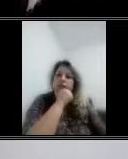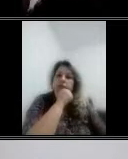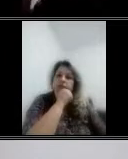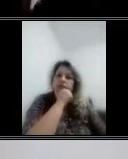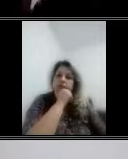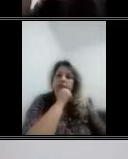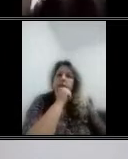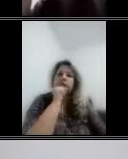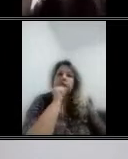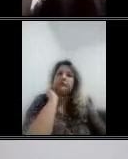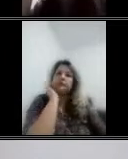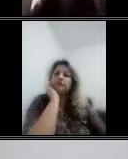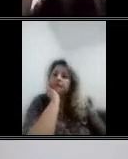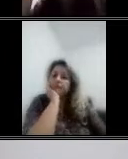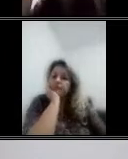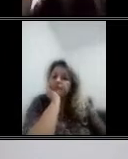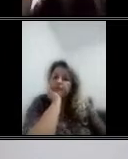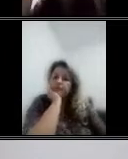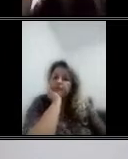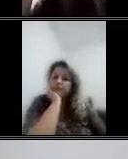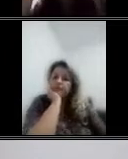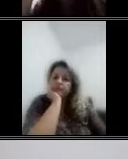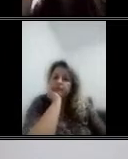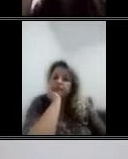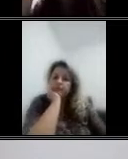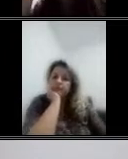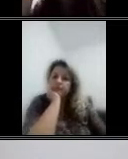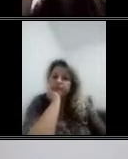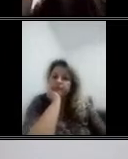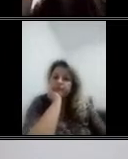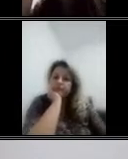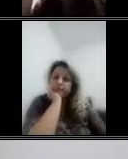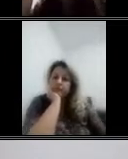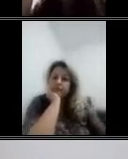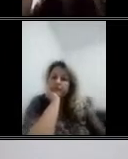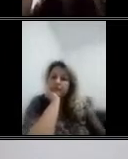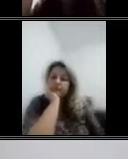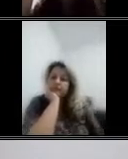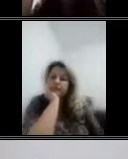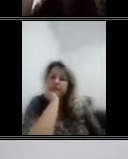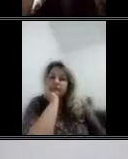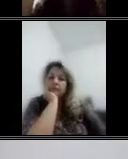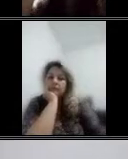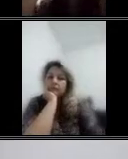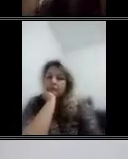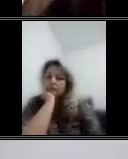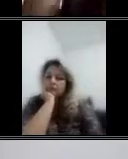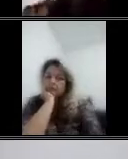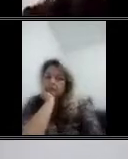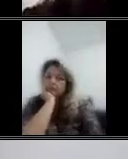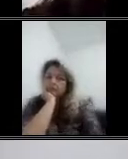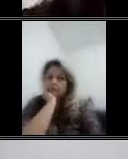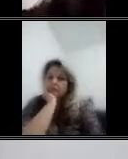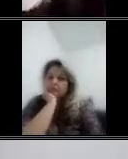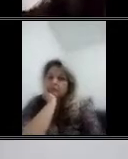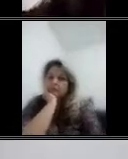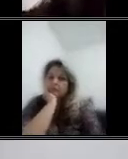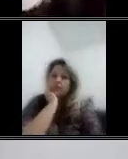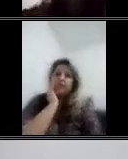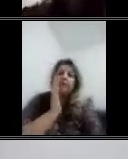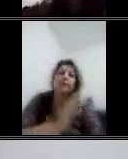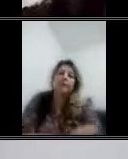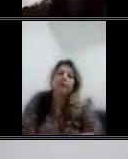nós vimos, só relembrar aqui, as funções executivas quentes, né, mais relacionadas com